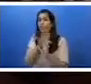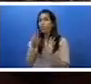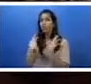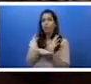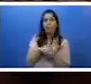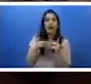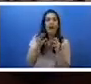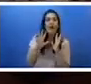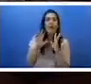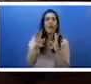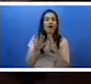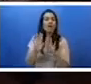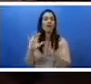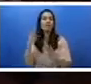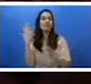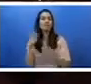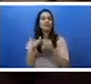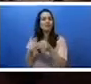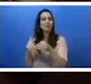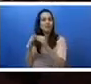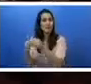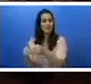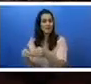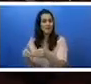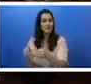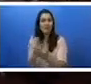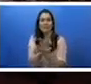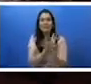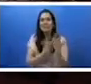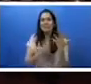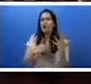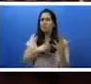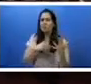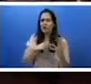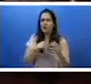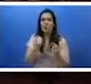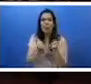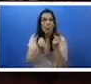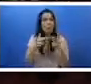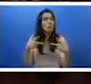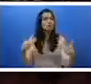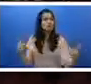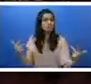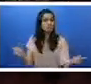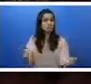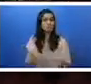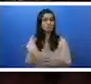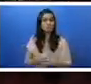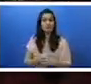dentro de um barco. Viu como os desenhos usam tantos meios de transporte?